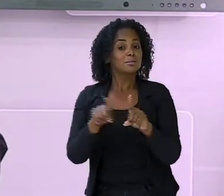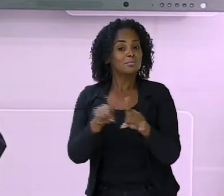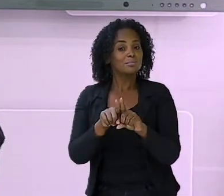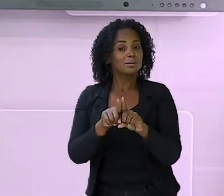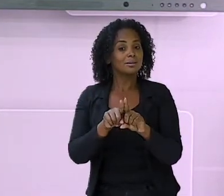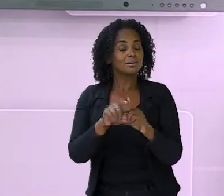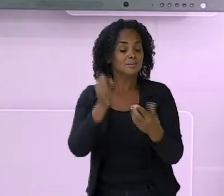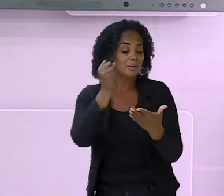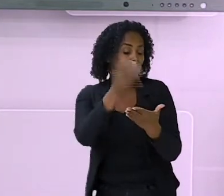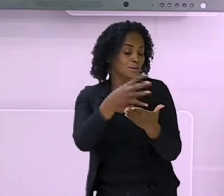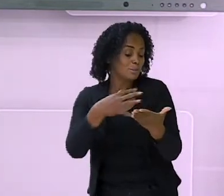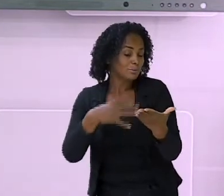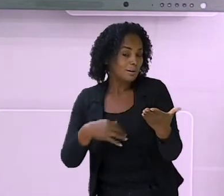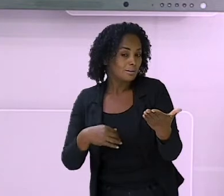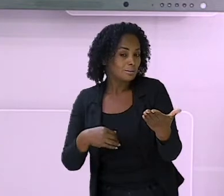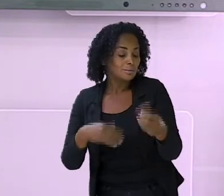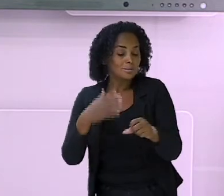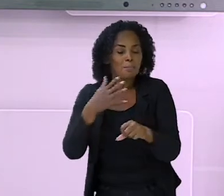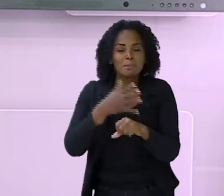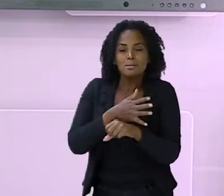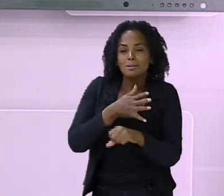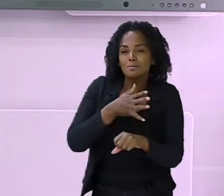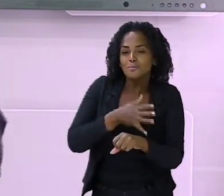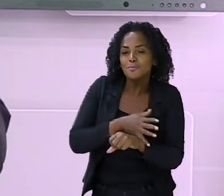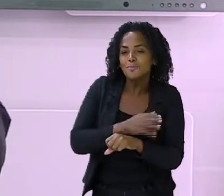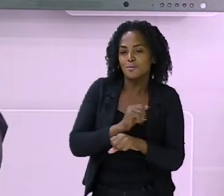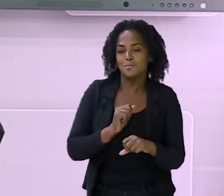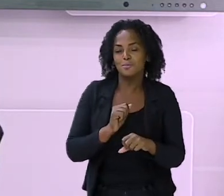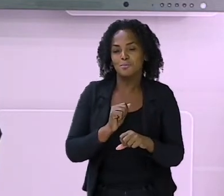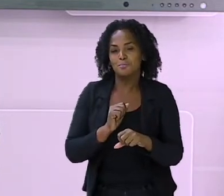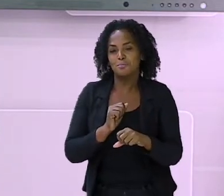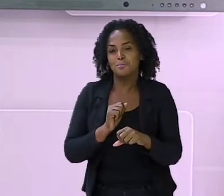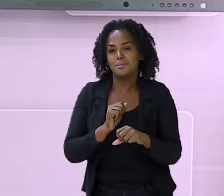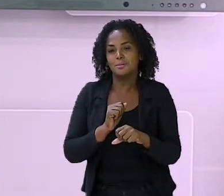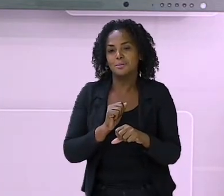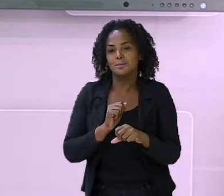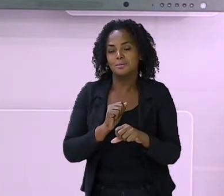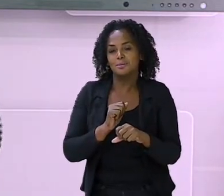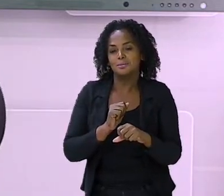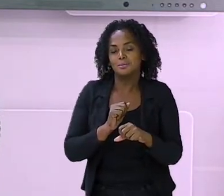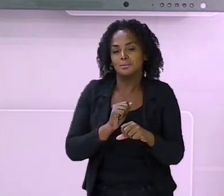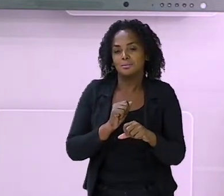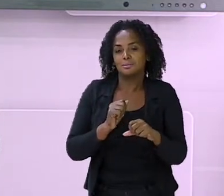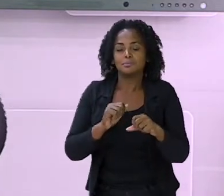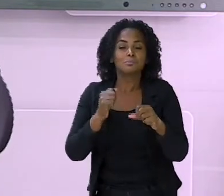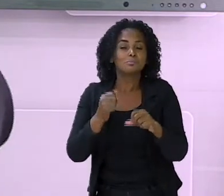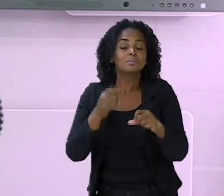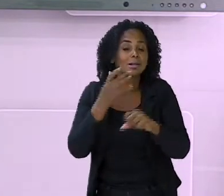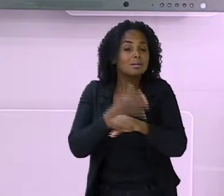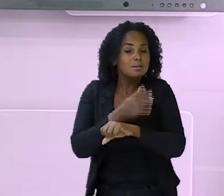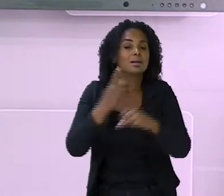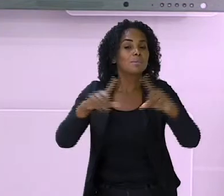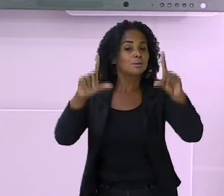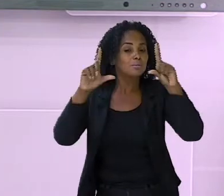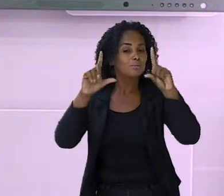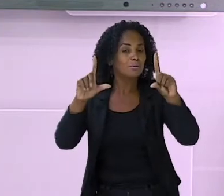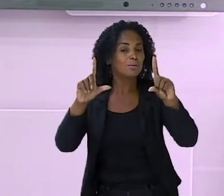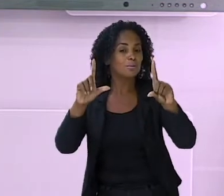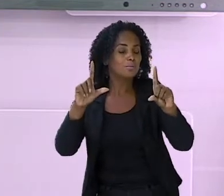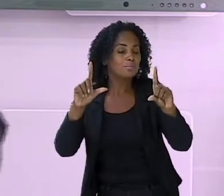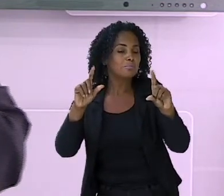estão vendo, o cenário e o aparelho de TV. E eu tenho